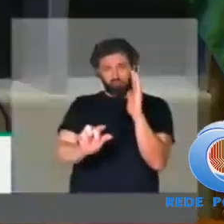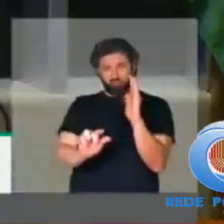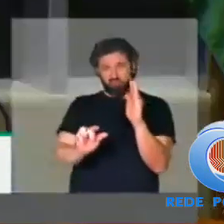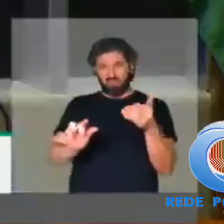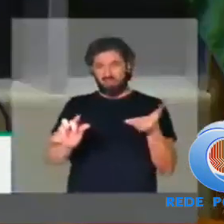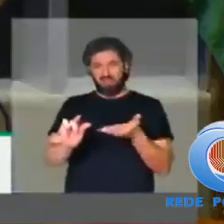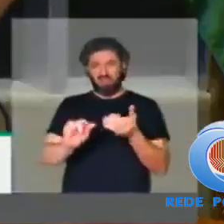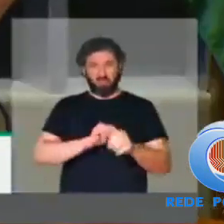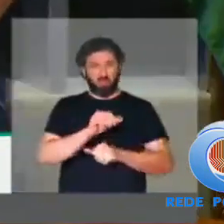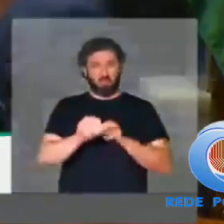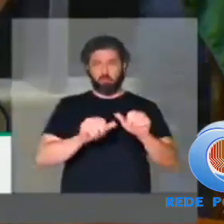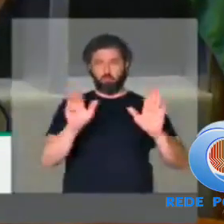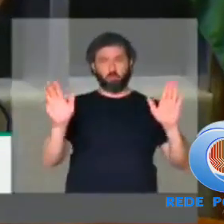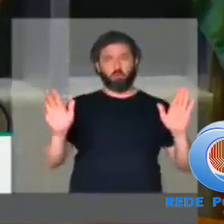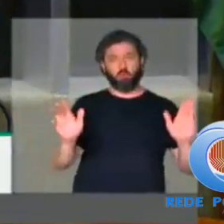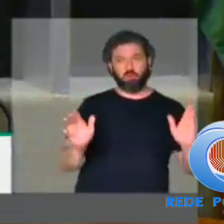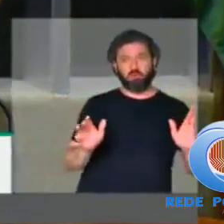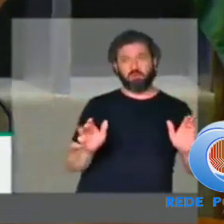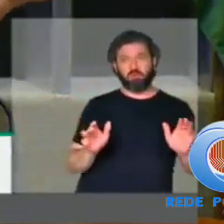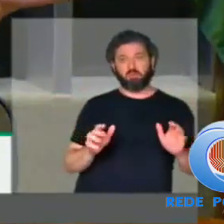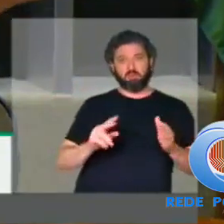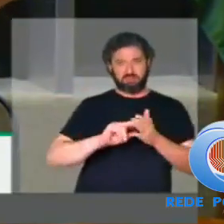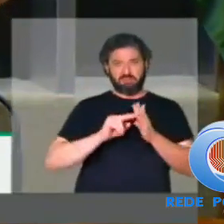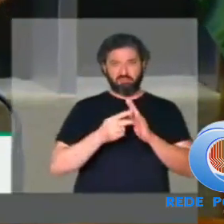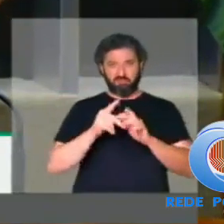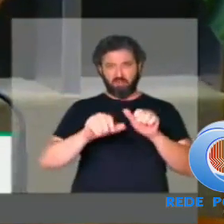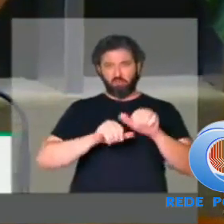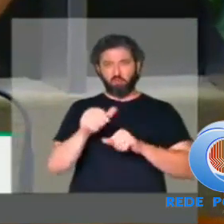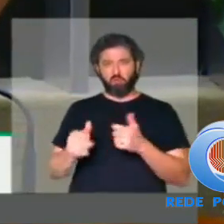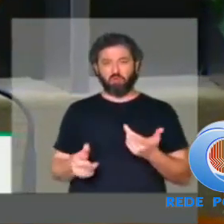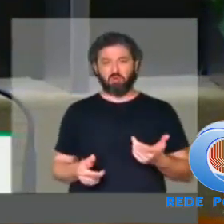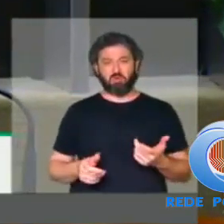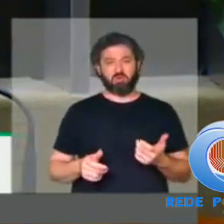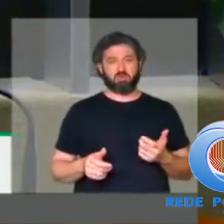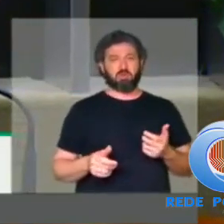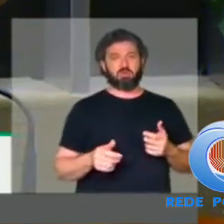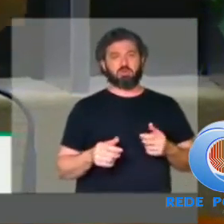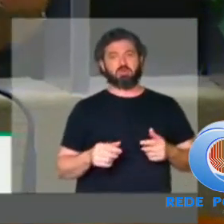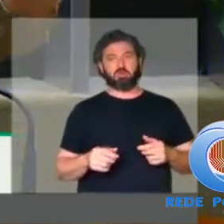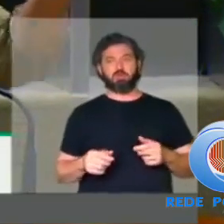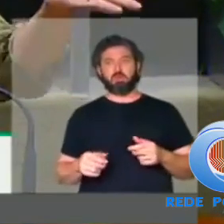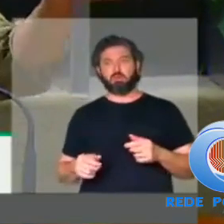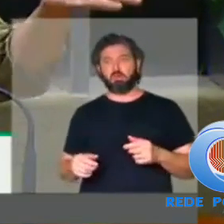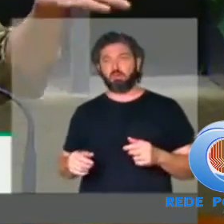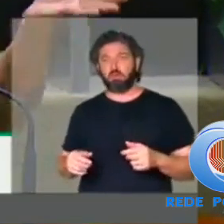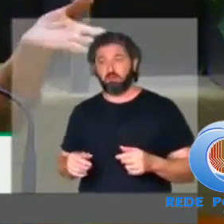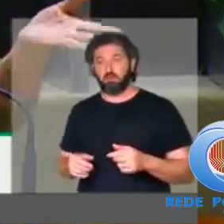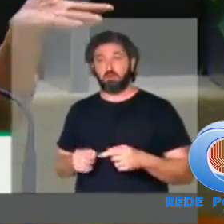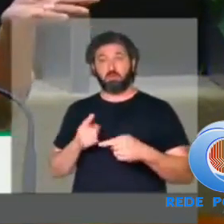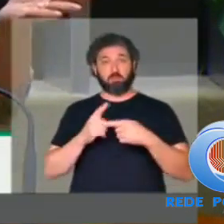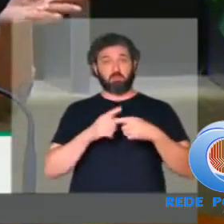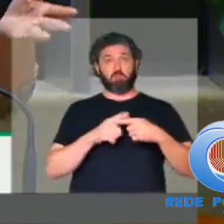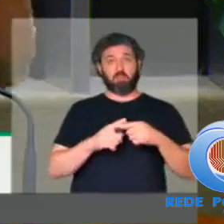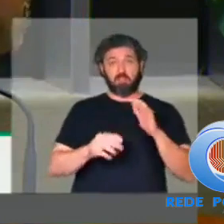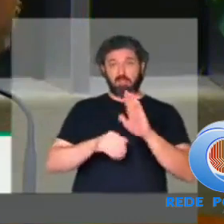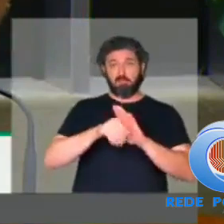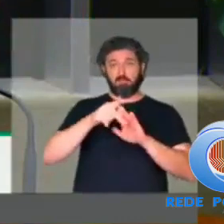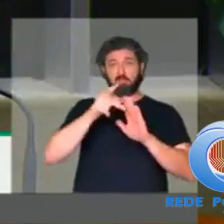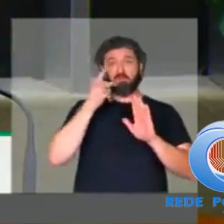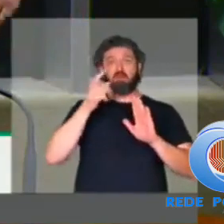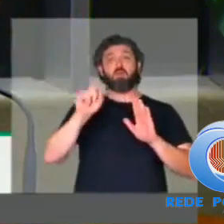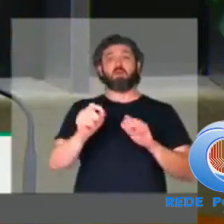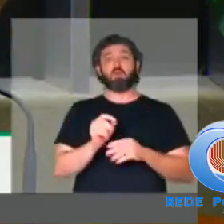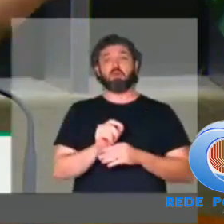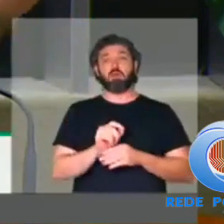desburocratização agora mudou o seu sentido, porque ela vai virar aqui pela essa medida provisória,